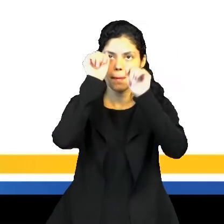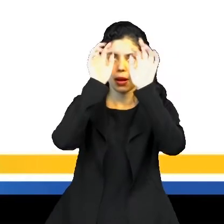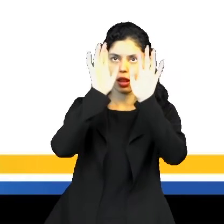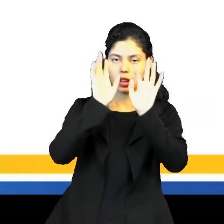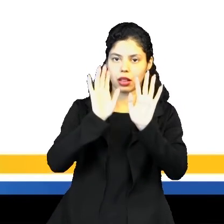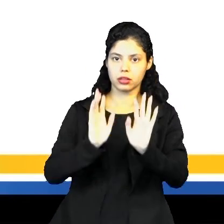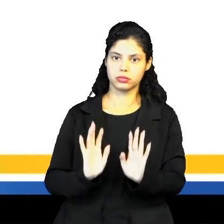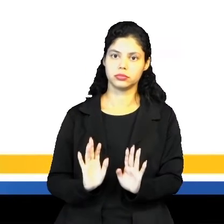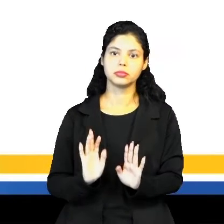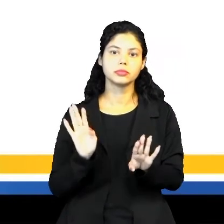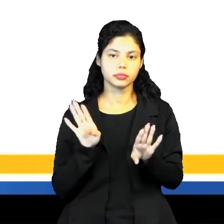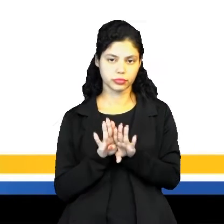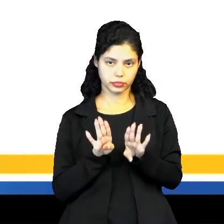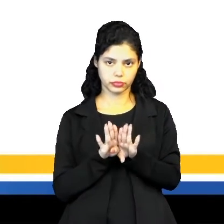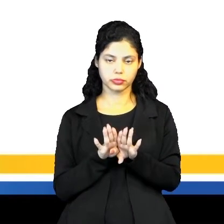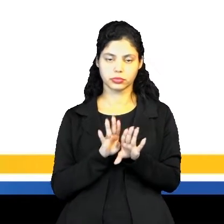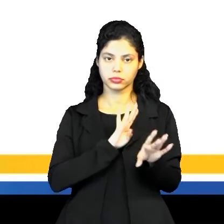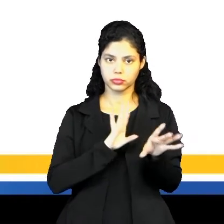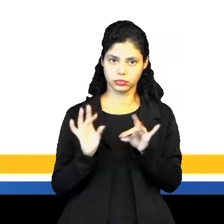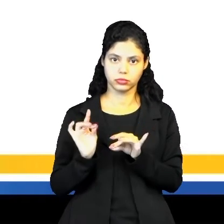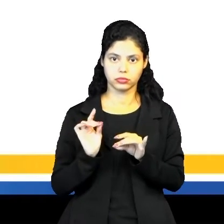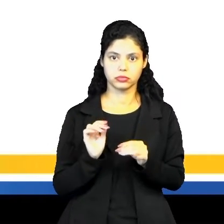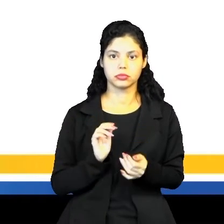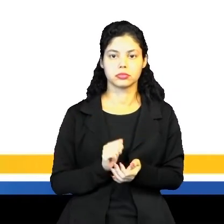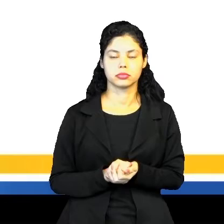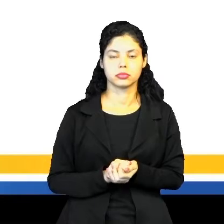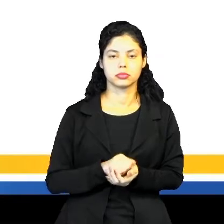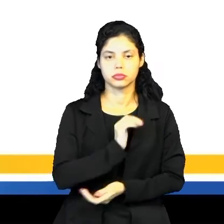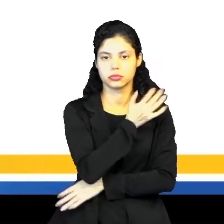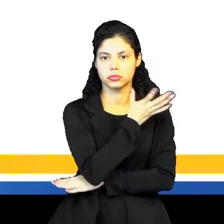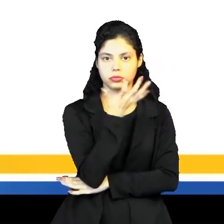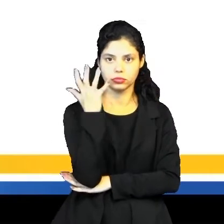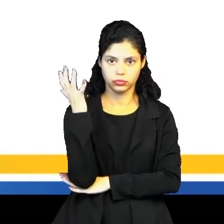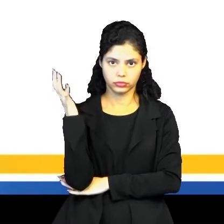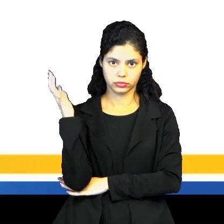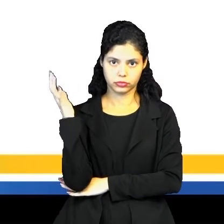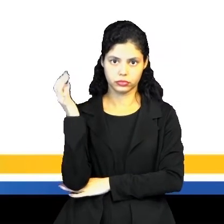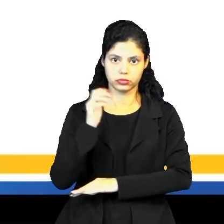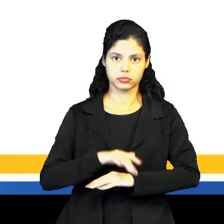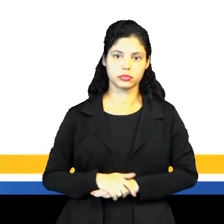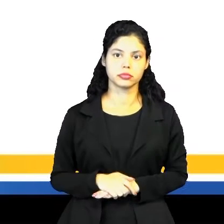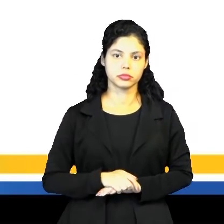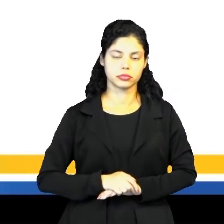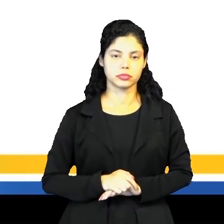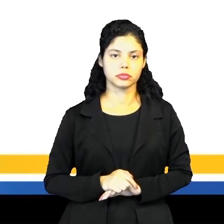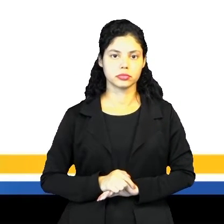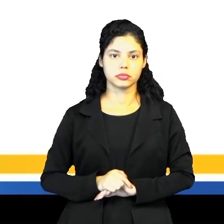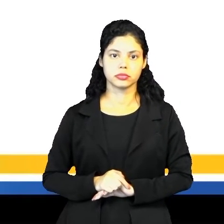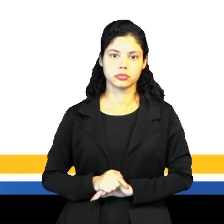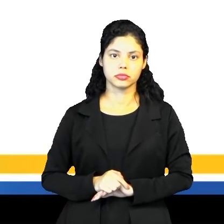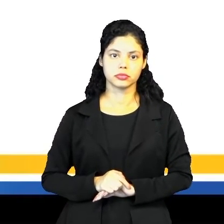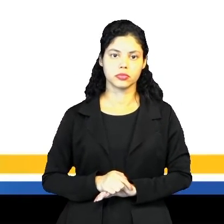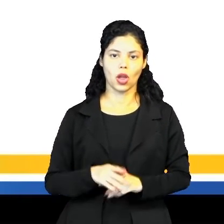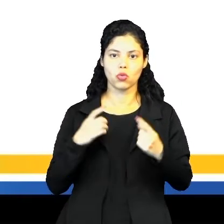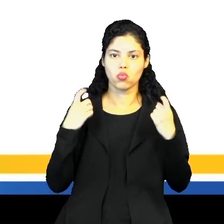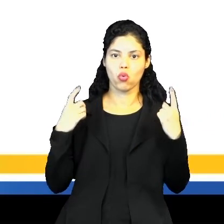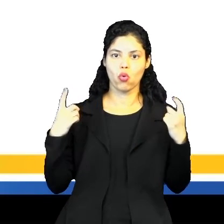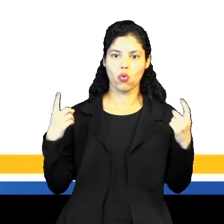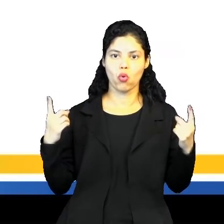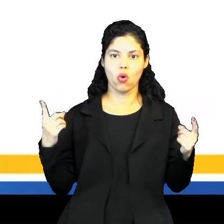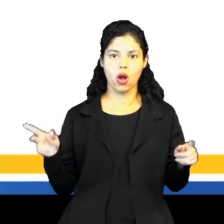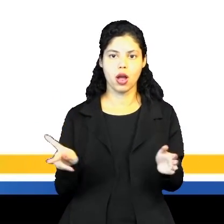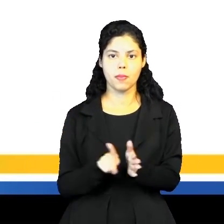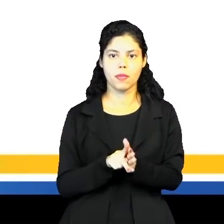E então ele vai trazendo também essa parte da natureza referente, né, aos ruídos, a todo